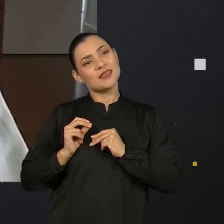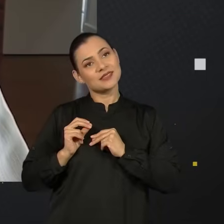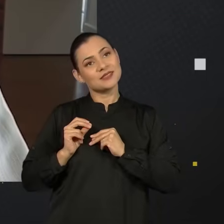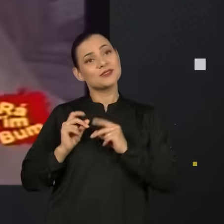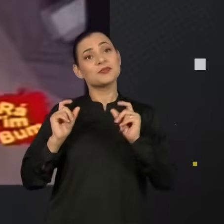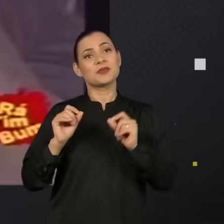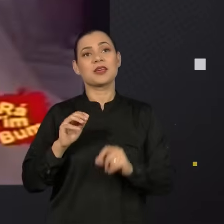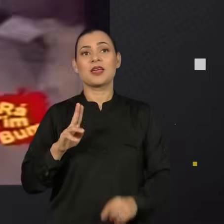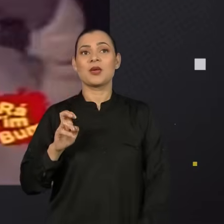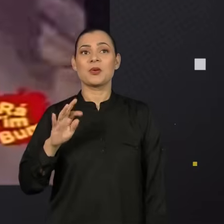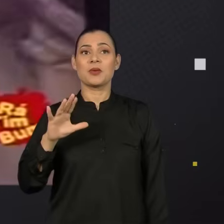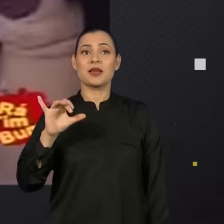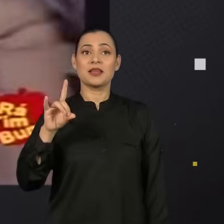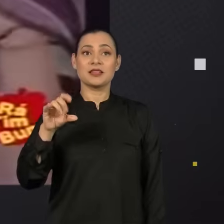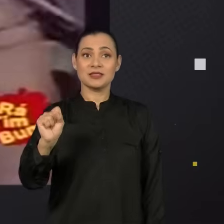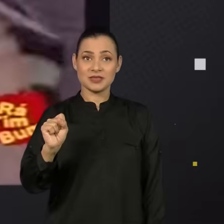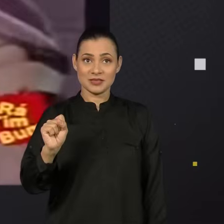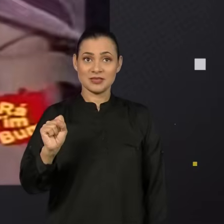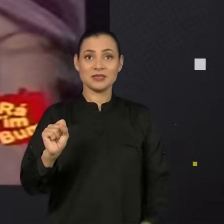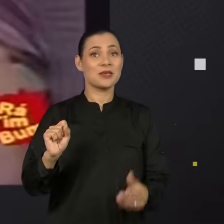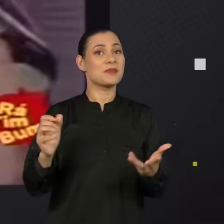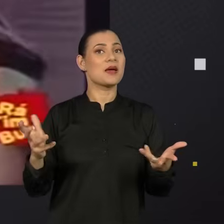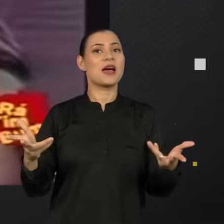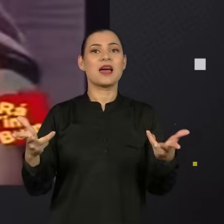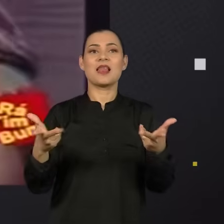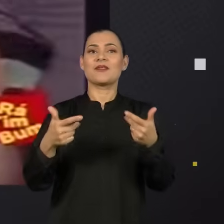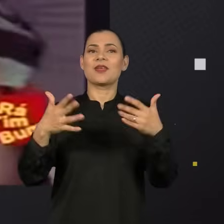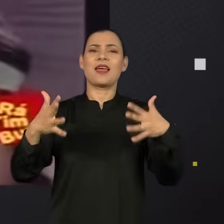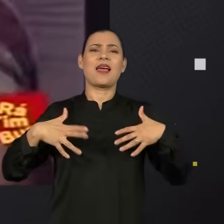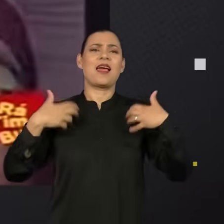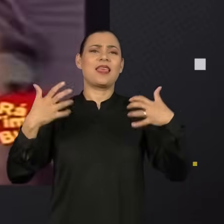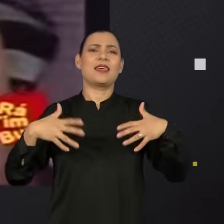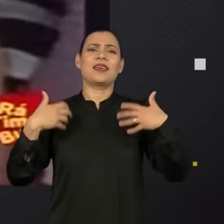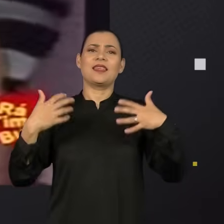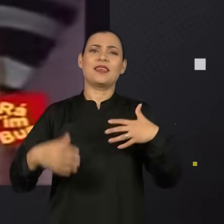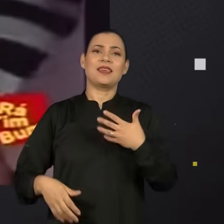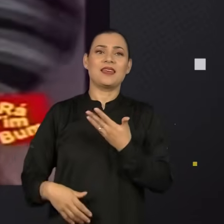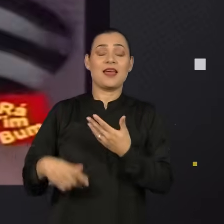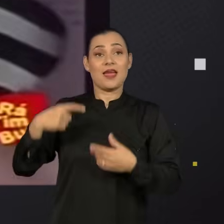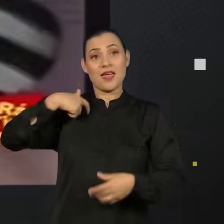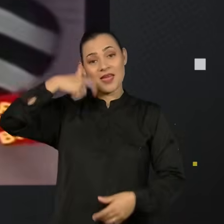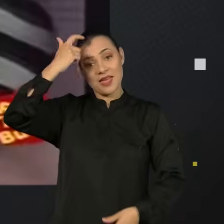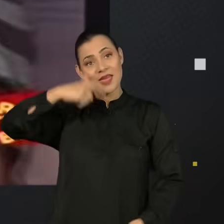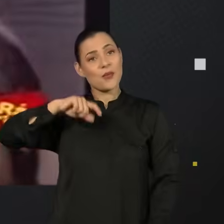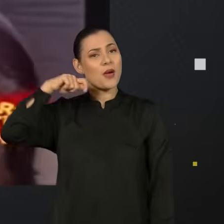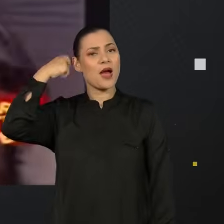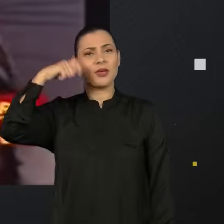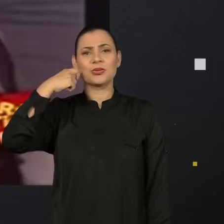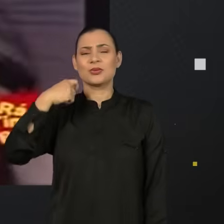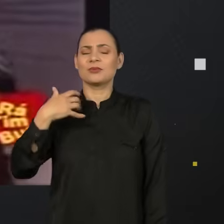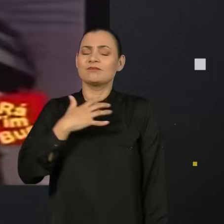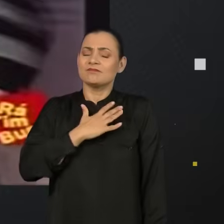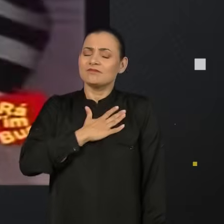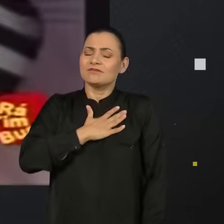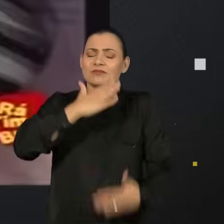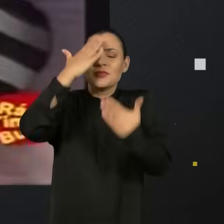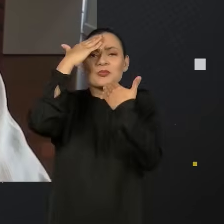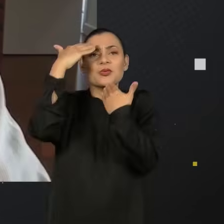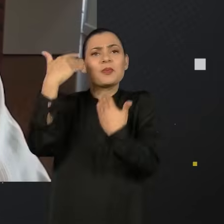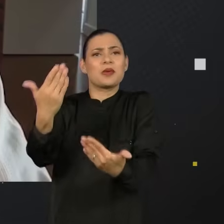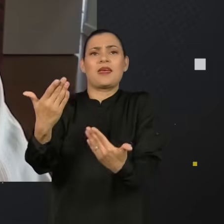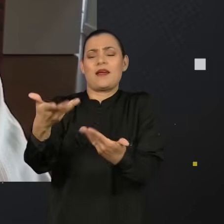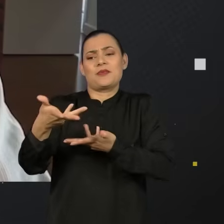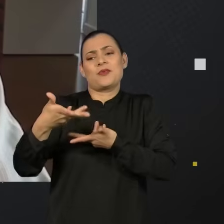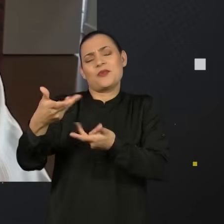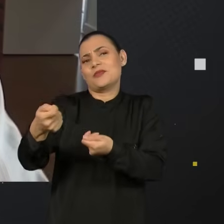o Euclides. Uma das maiores realizações, uma alegria que me deu como ator de poder fazer aquele personagem. Muito obrigado, Flávio.